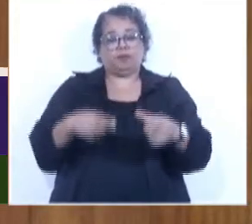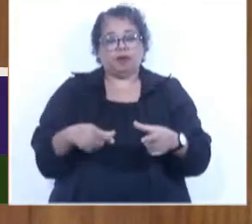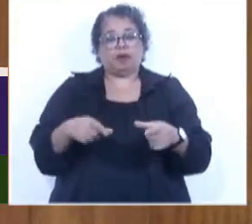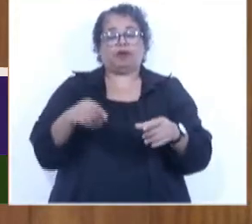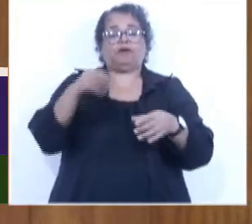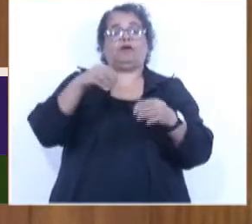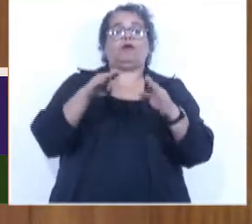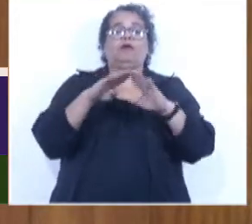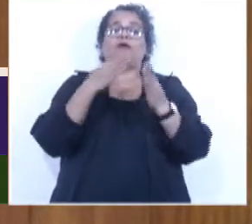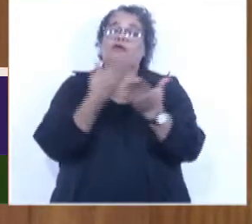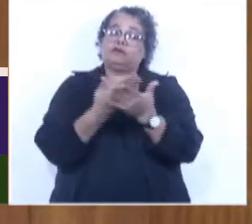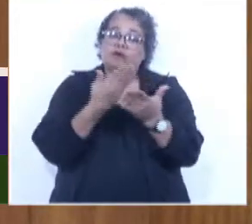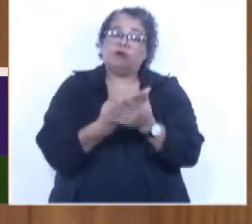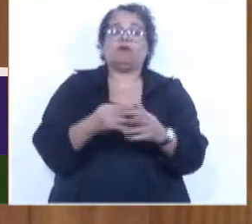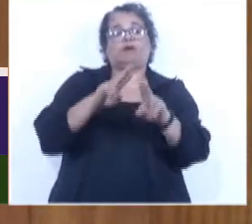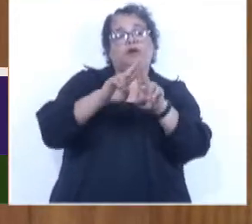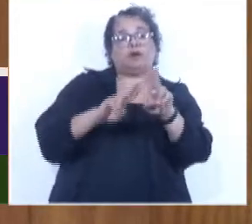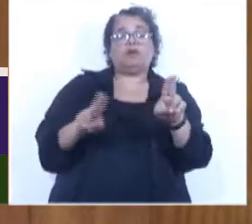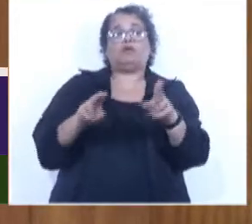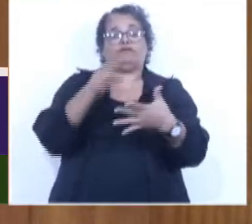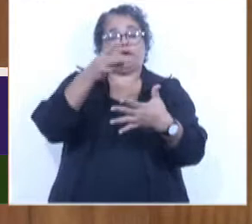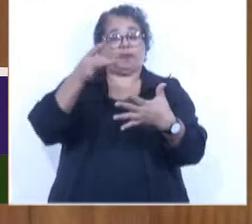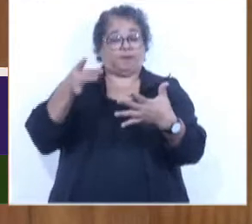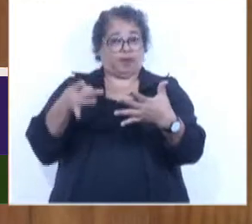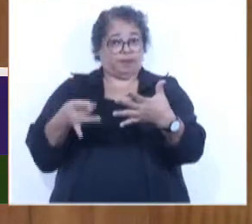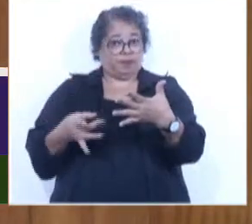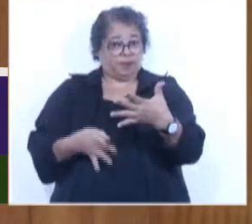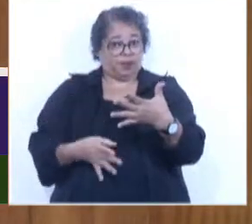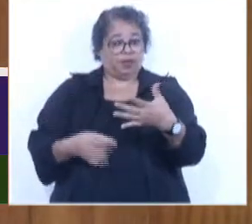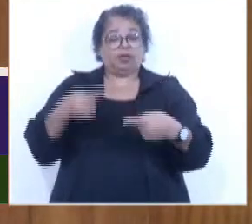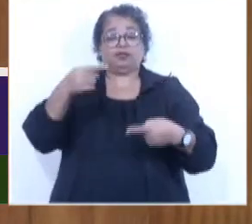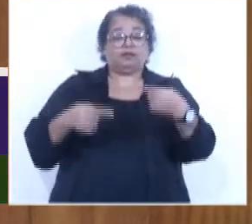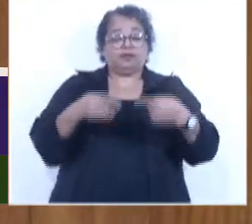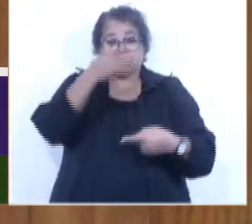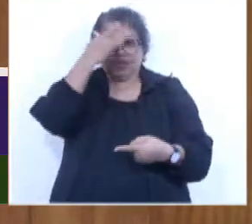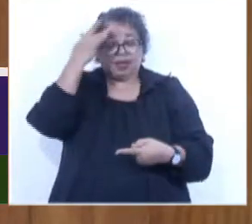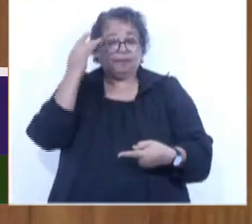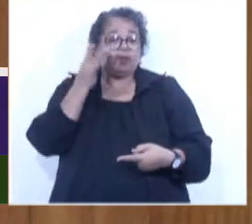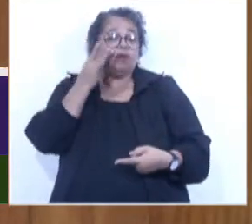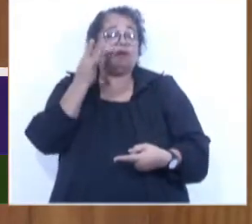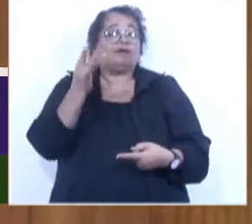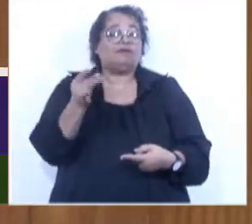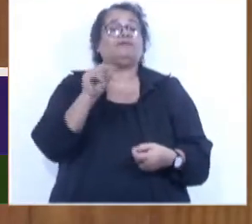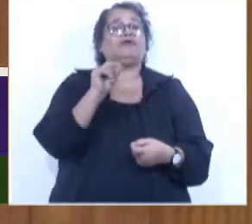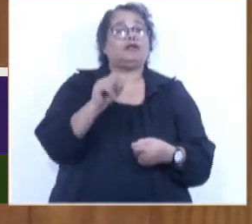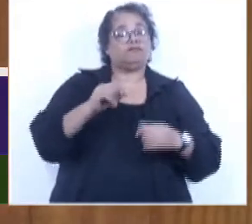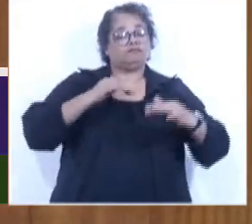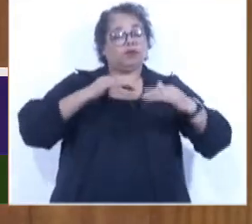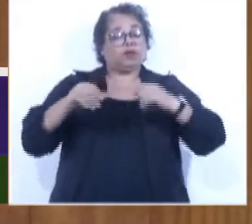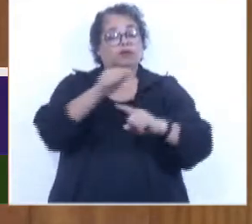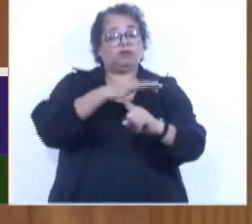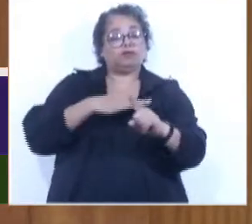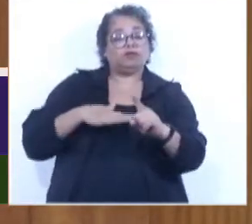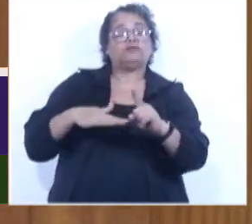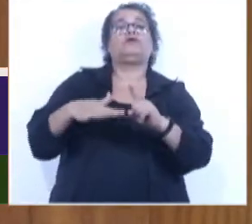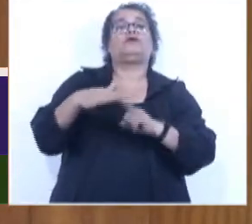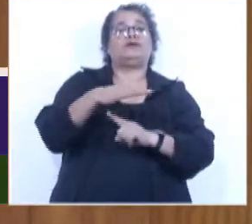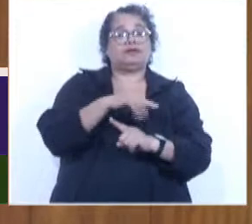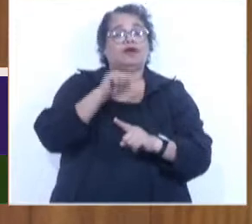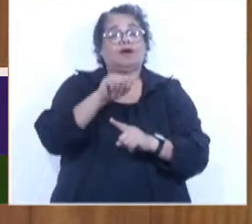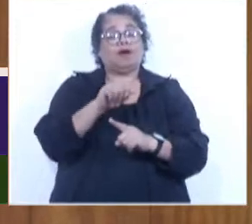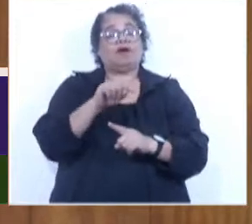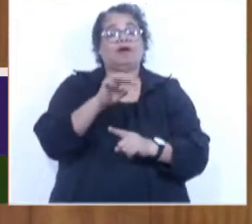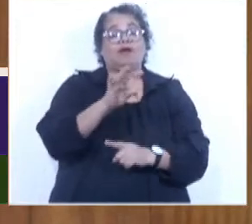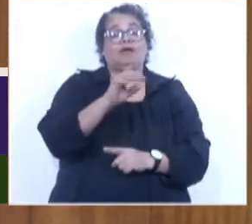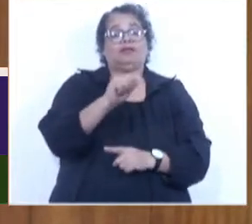a Universidade Federal de Uberlândia discutir com quem é interessado e fazer uma grande mobilização da sociedade uma tarifa zero